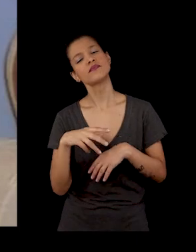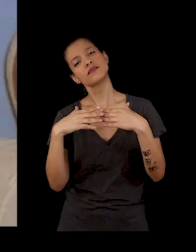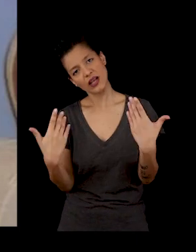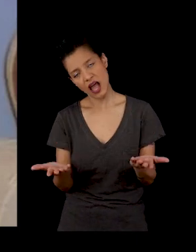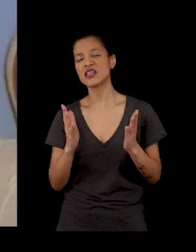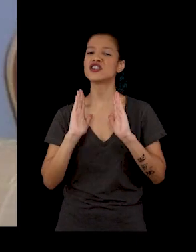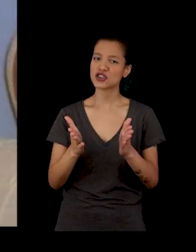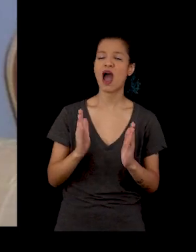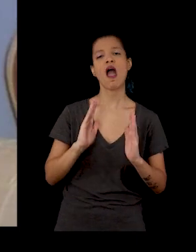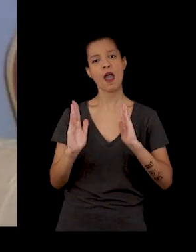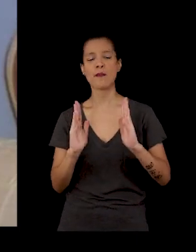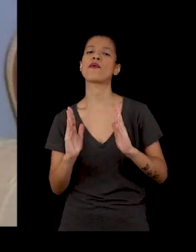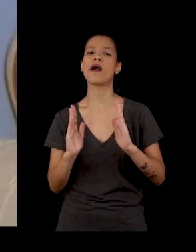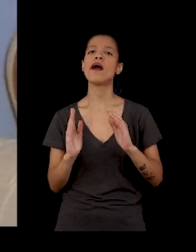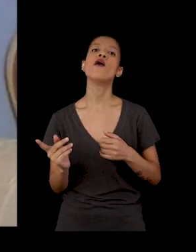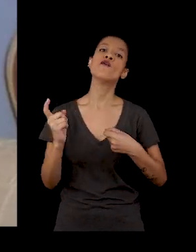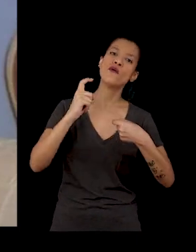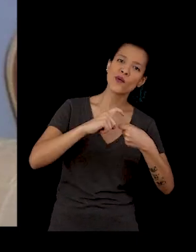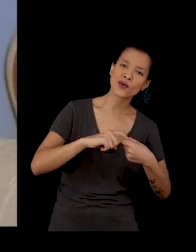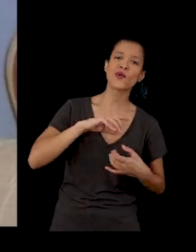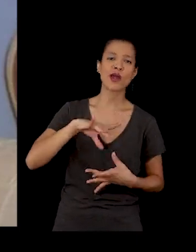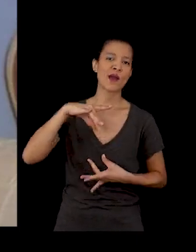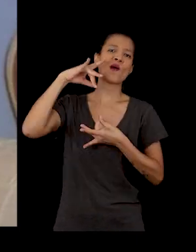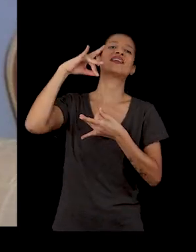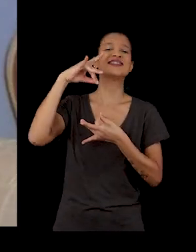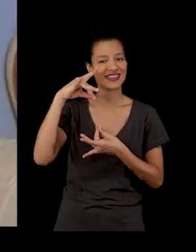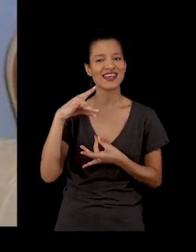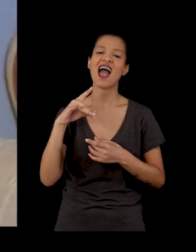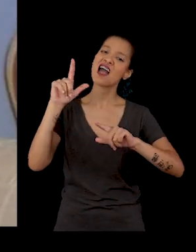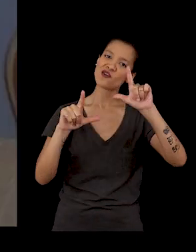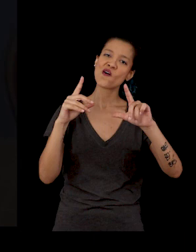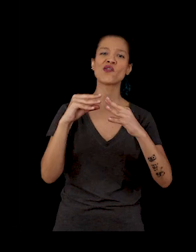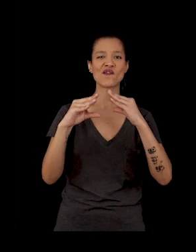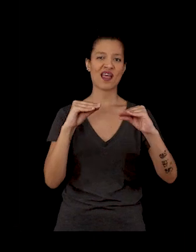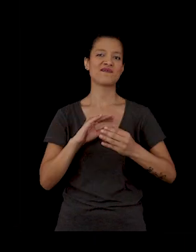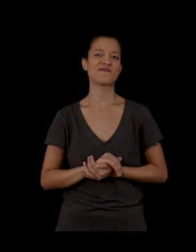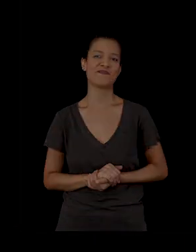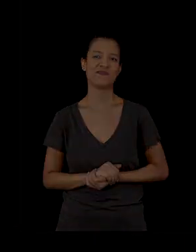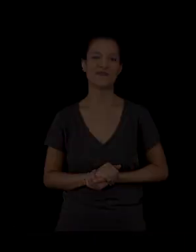estávamos retornando, né, ao regime democrático, foi que a novela pôde ir ao ar.